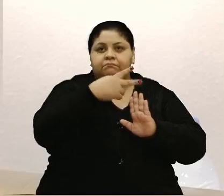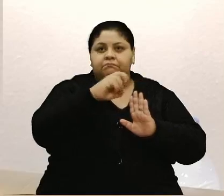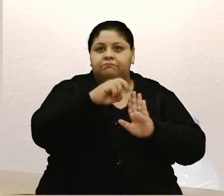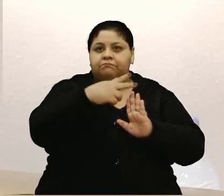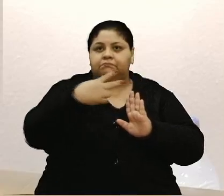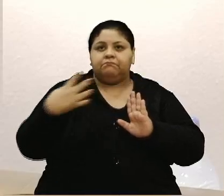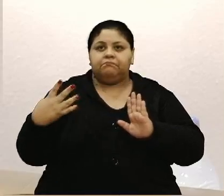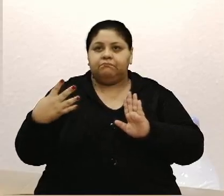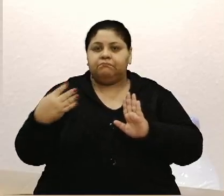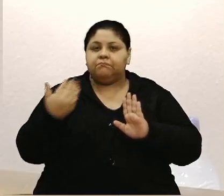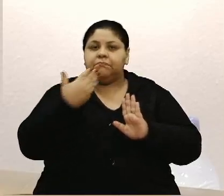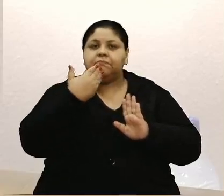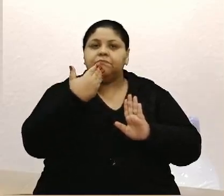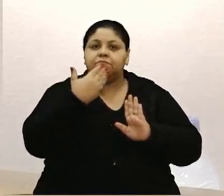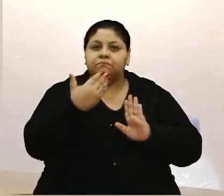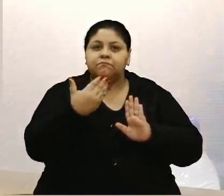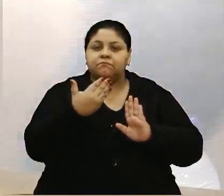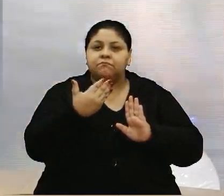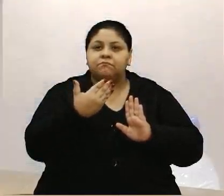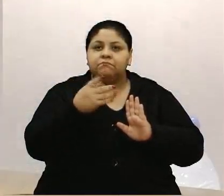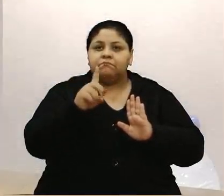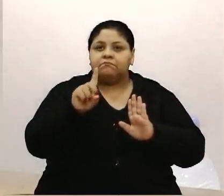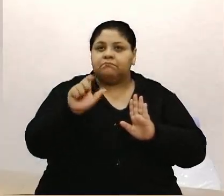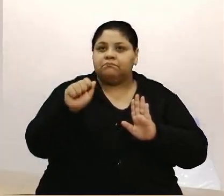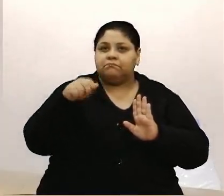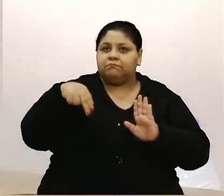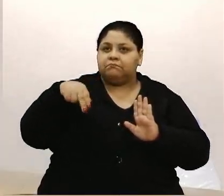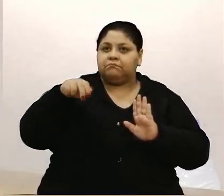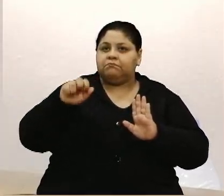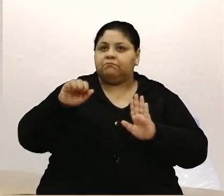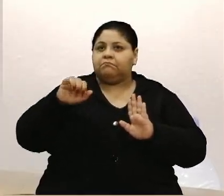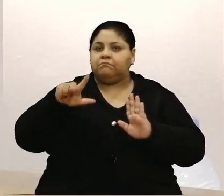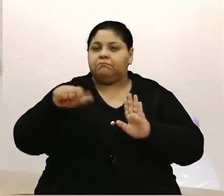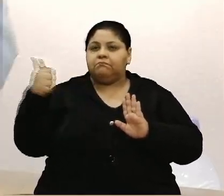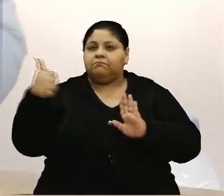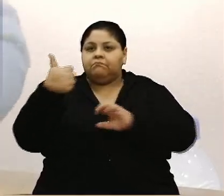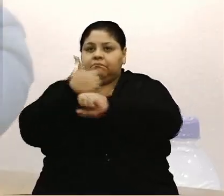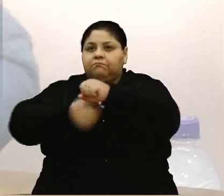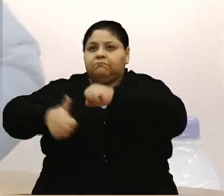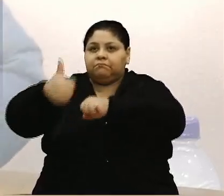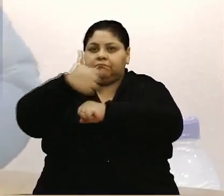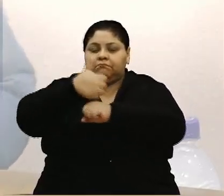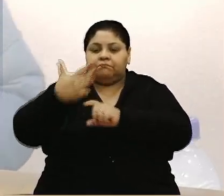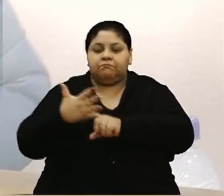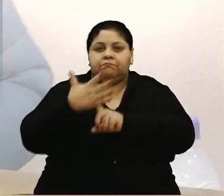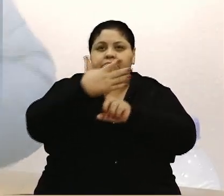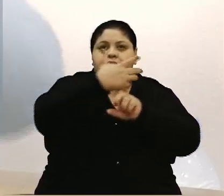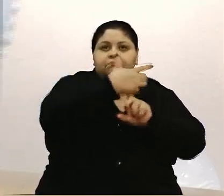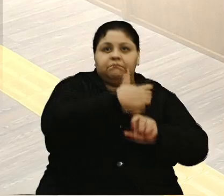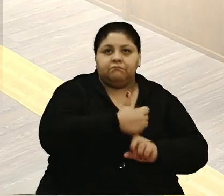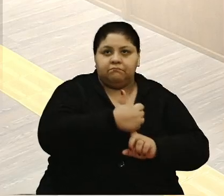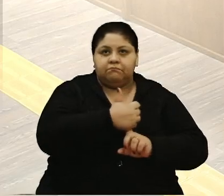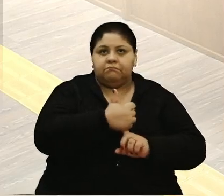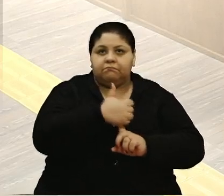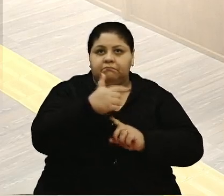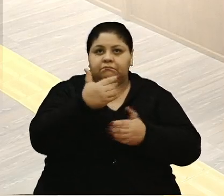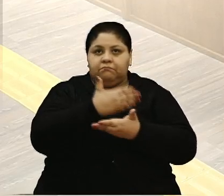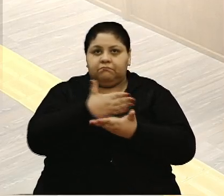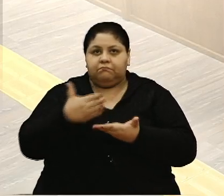244/2024, convocando o senhor Daniel Souza dos Santos, primeiro suplente do Republicanos, para tomar posse.